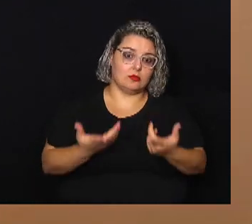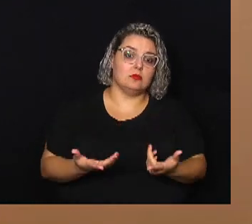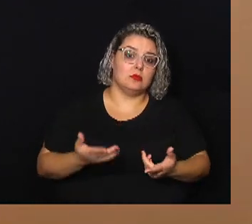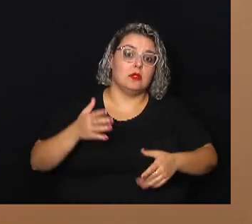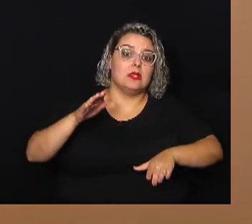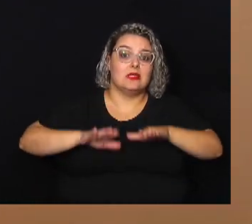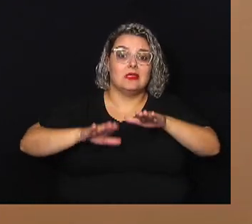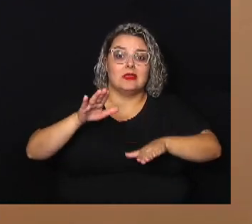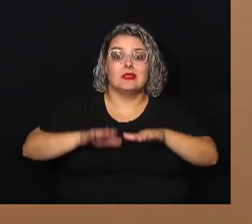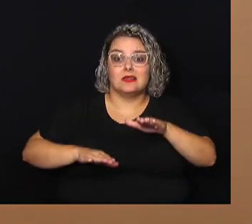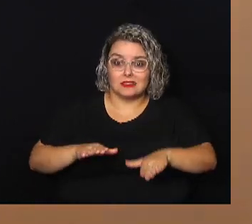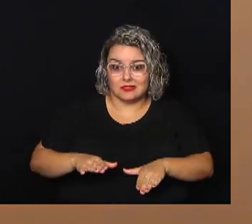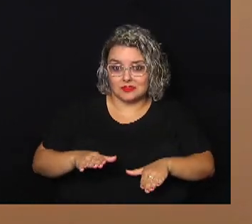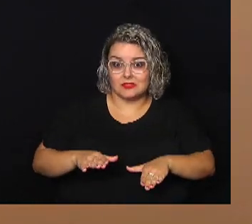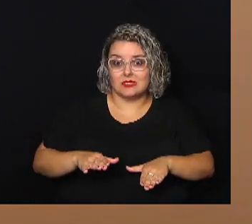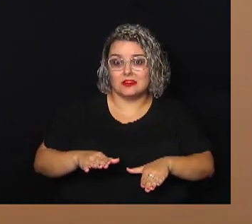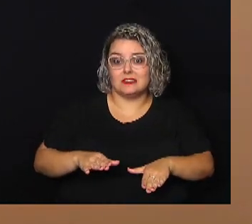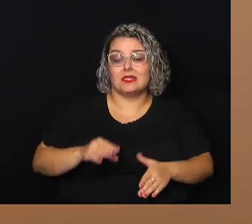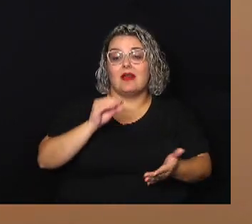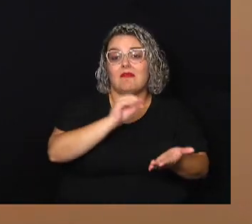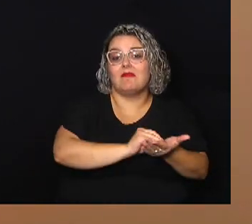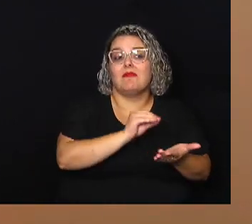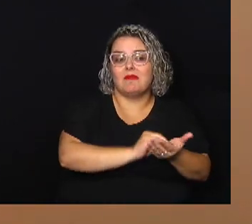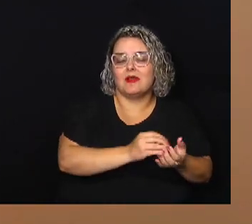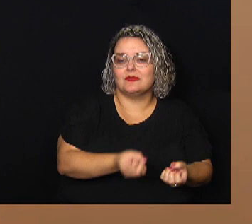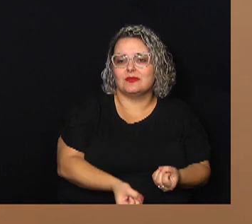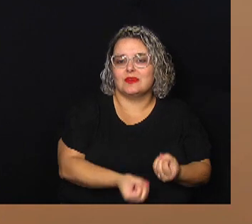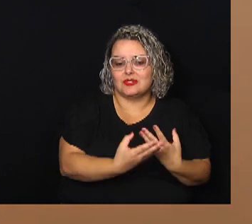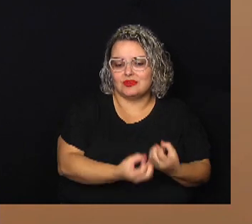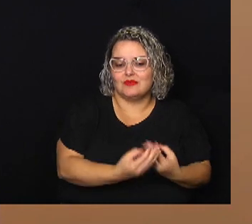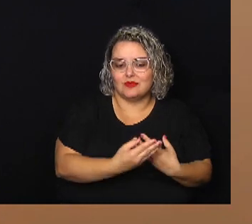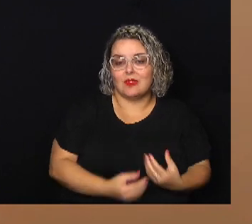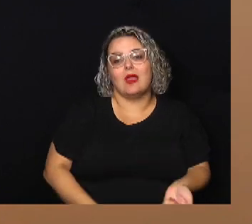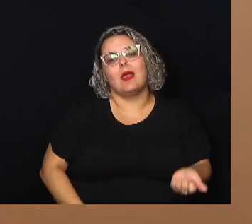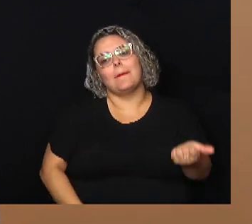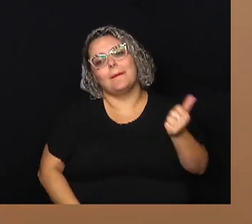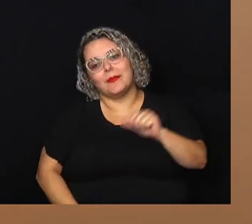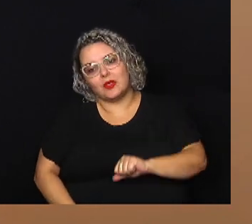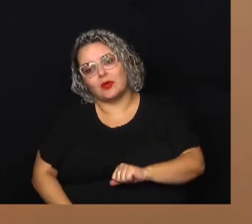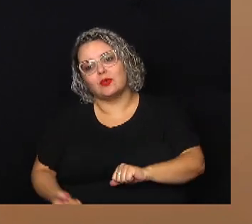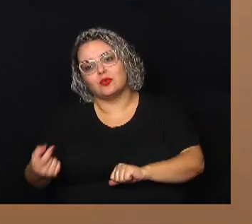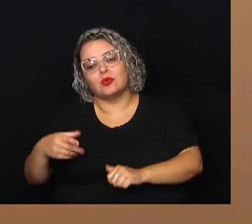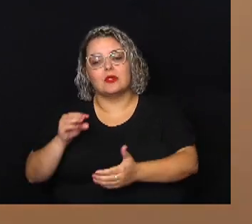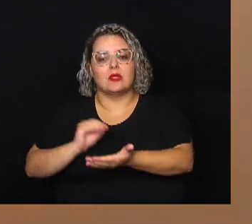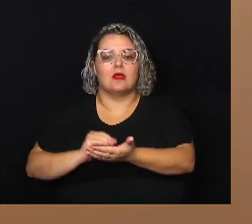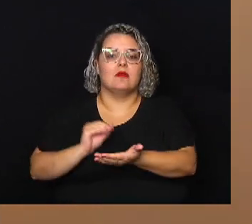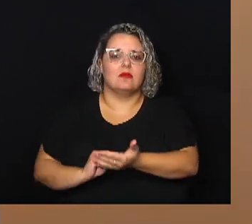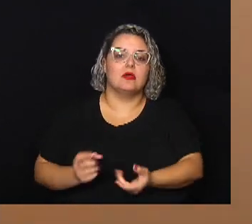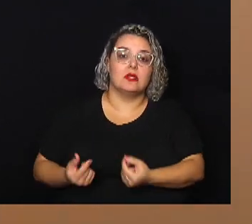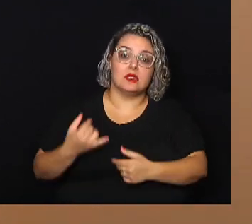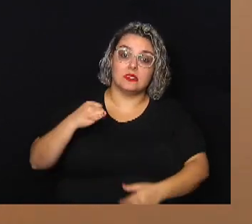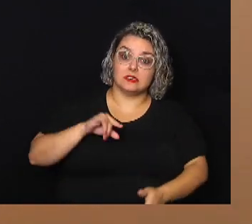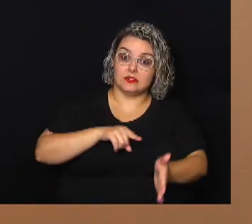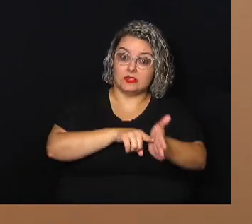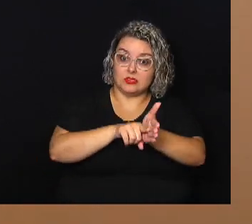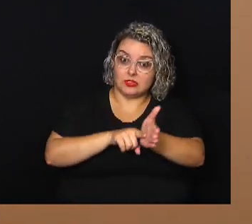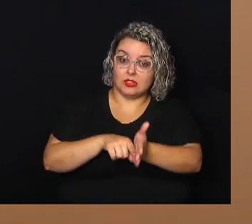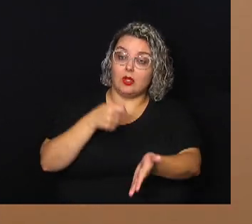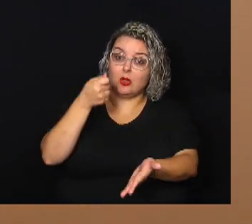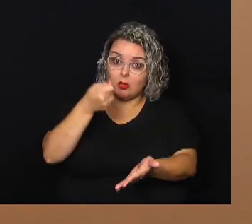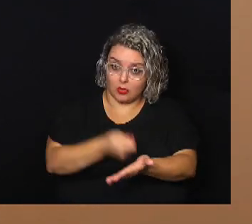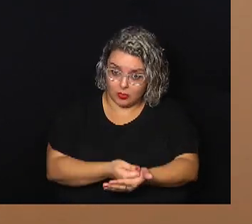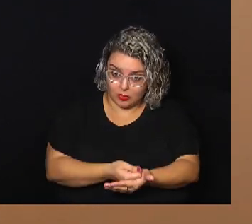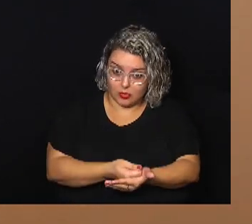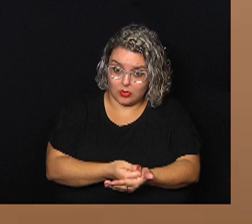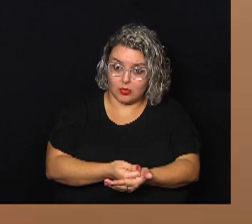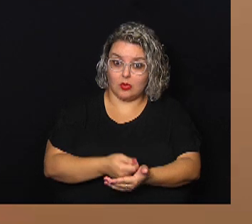do que a ausência de informação. Obviamente que, se existissem pesquisas concretas de que